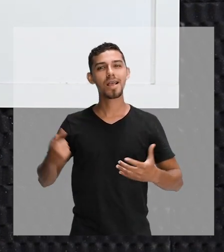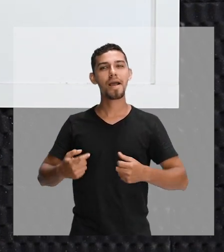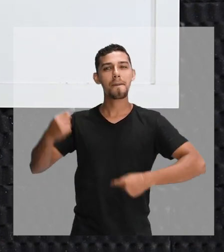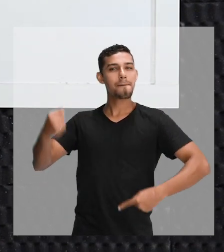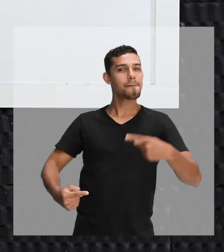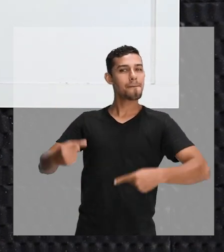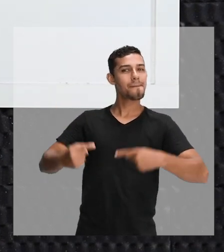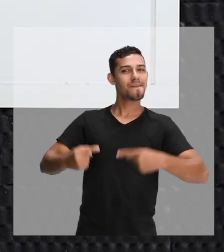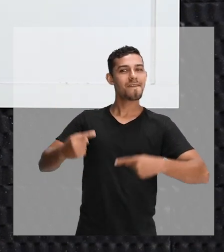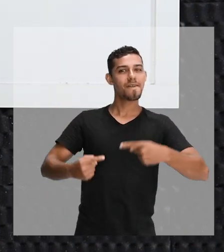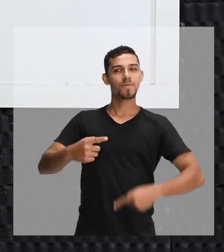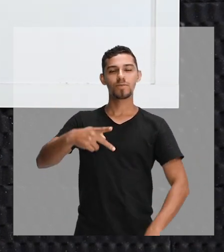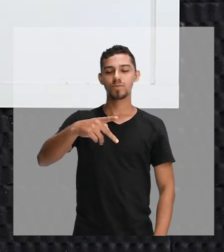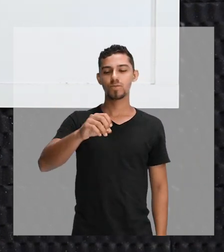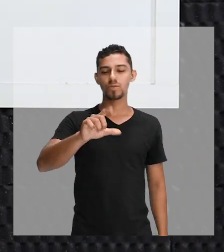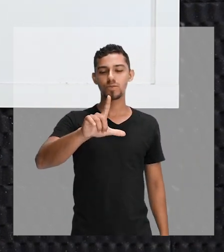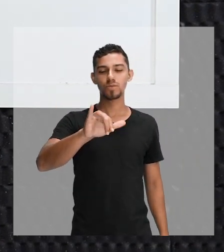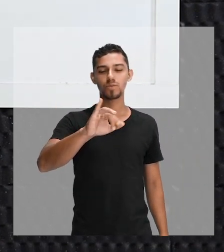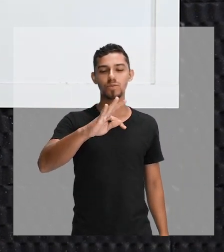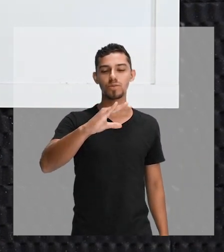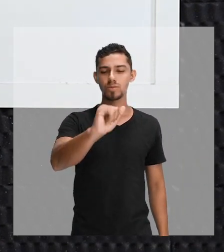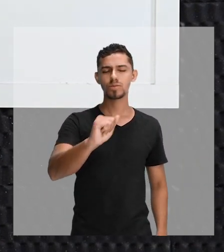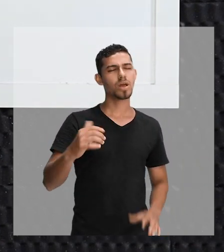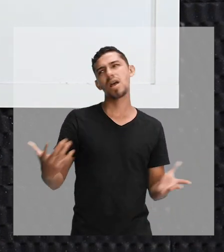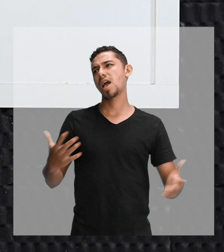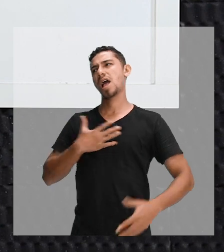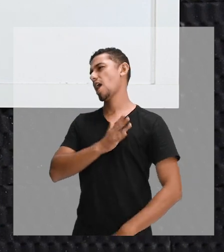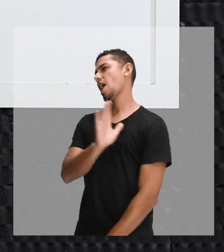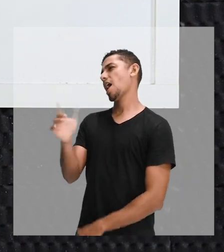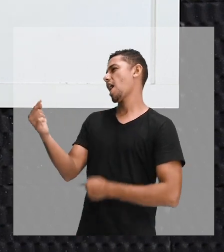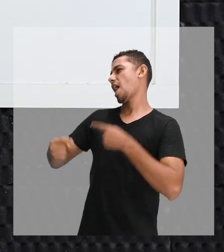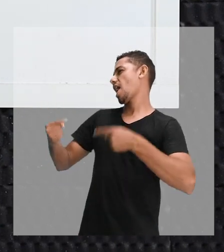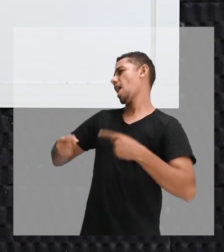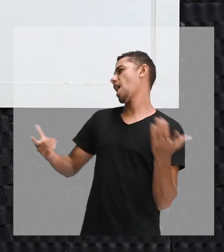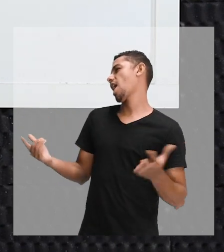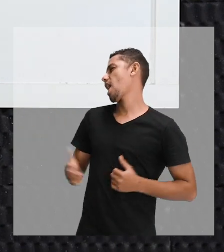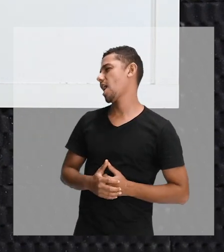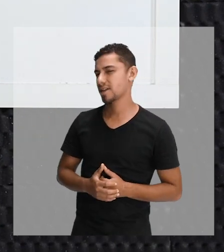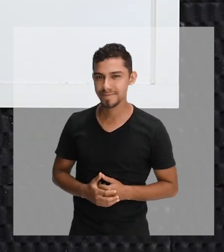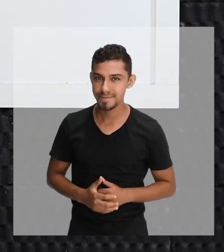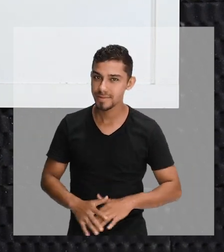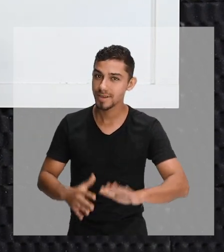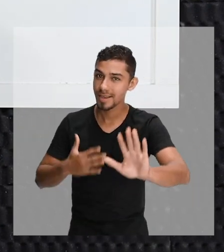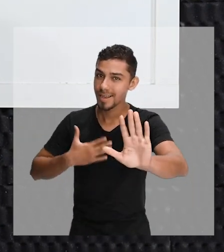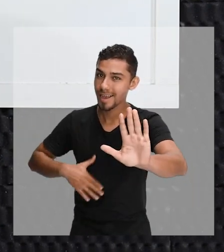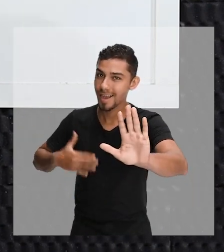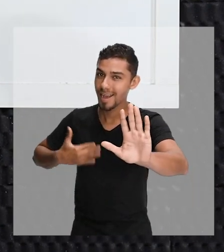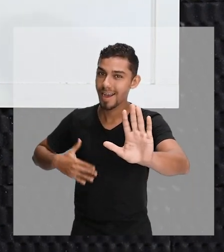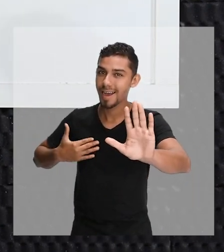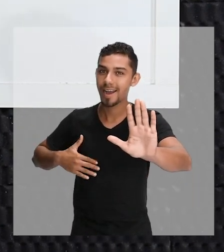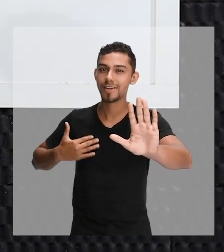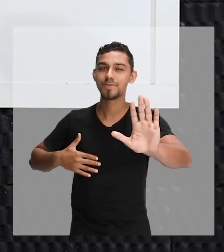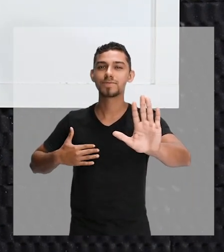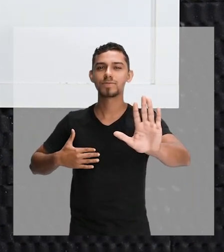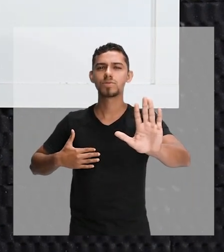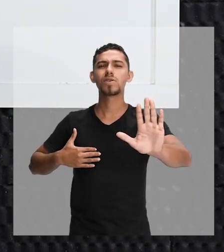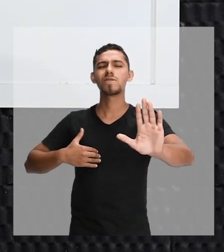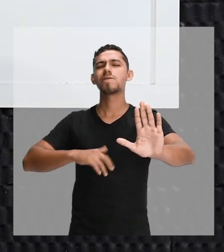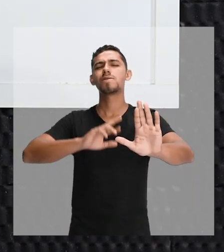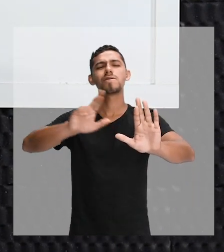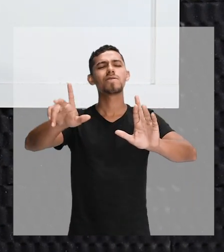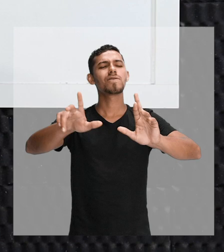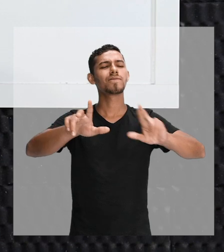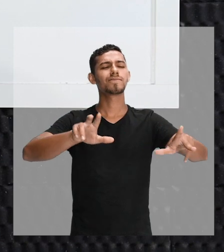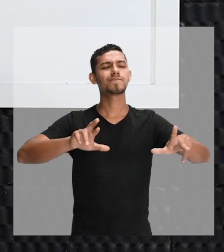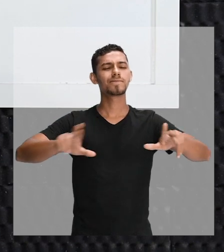tá? Nós sabemos que a política, diz assim, professor, eu não gosto de política. Calma, não é bem assim. Existe muita coisa